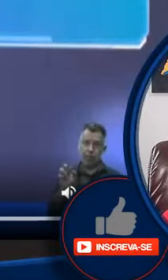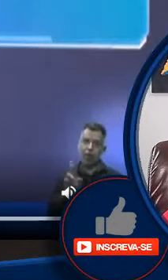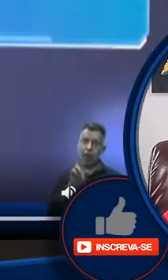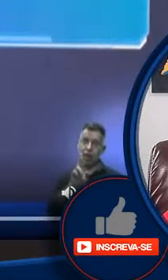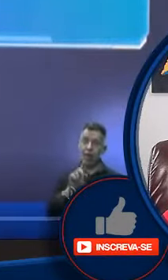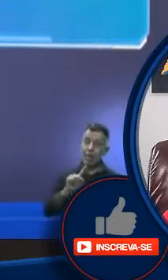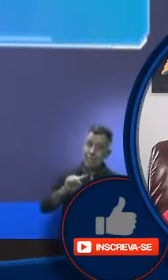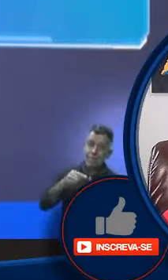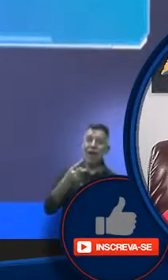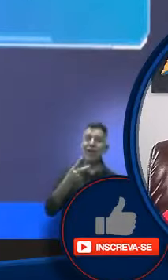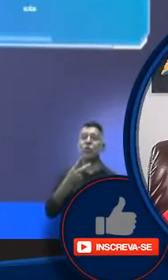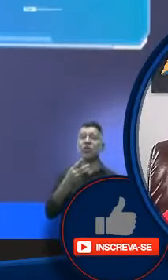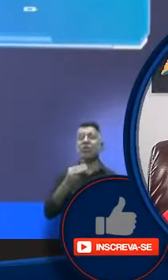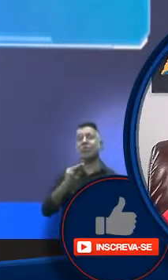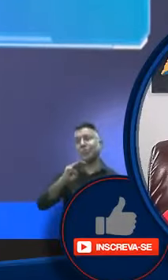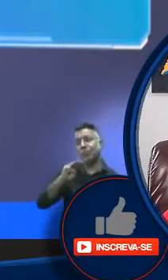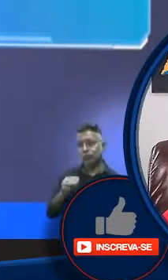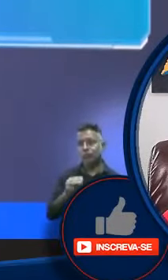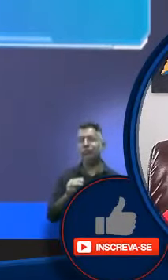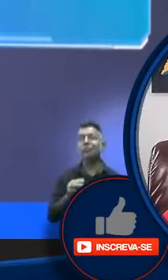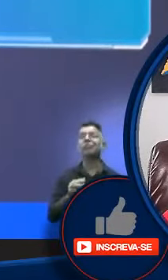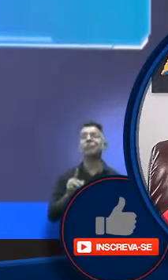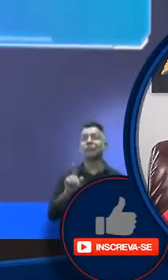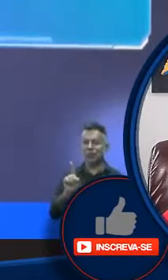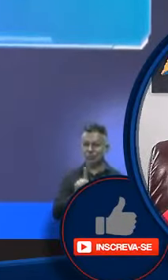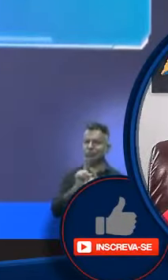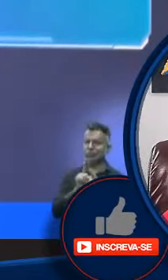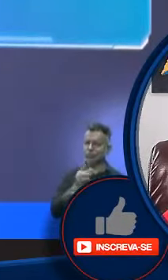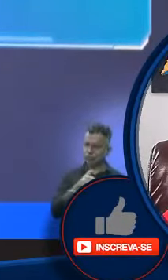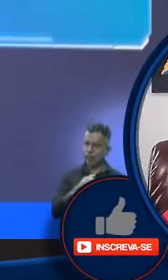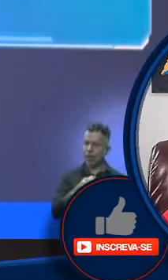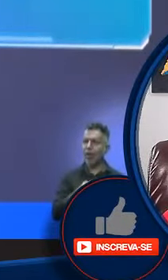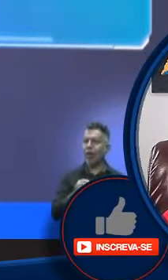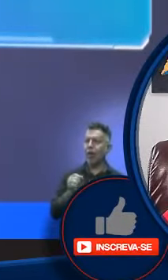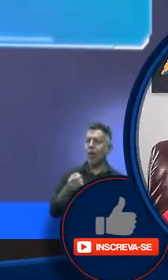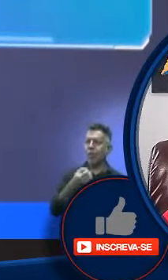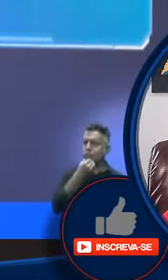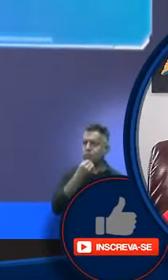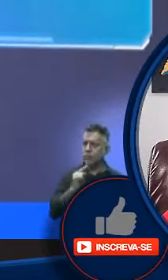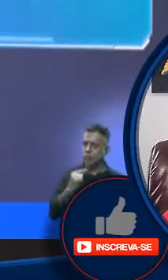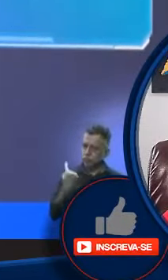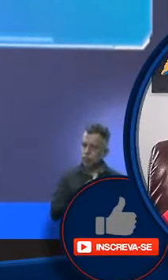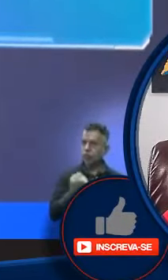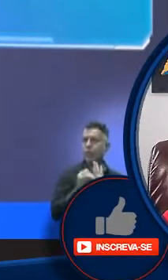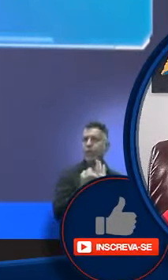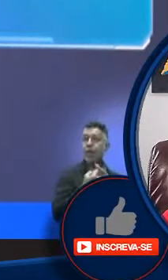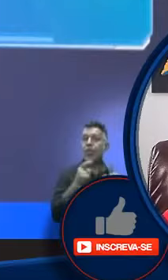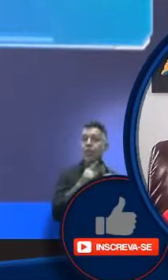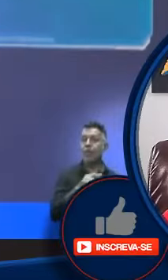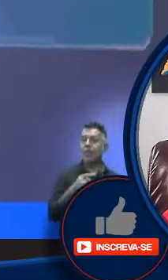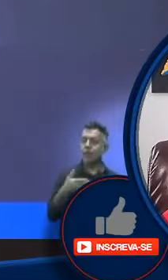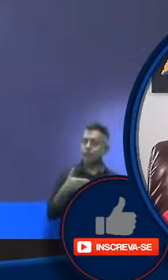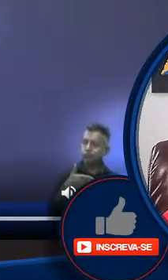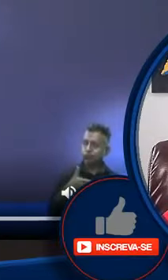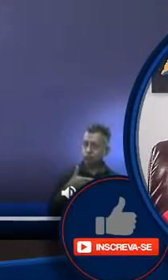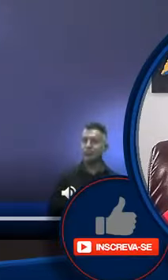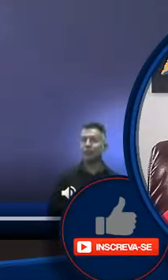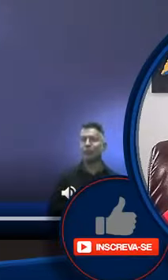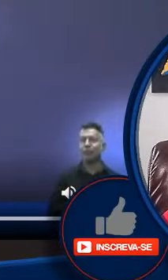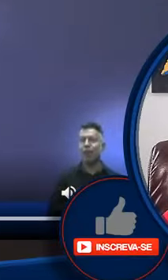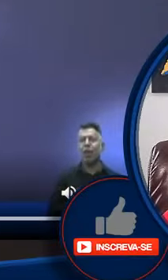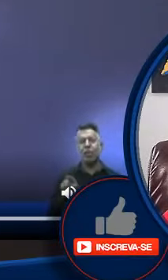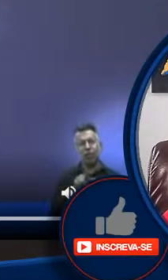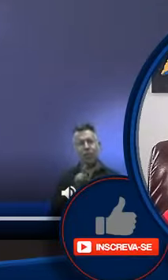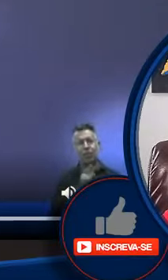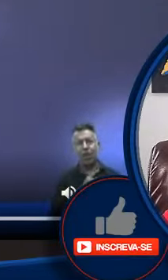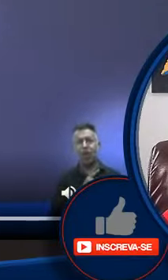com mais de 2 milhões e meio de clientes ativos. Vantagens exclusivas nas nossas marcas e alta recorrência. E tem